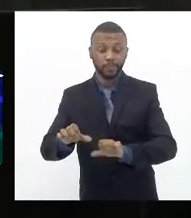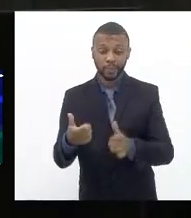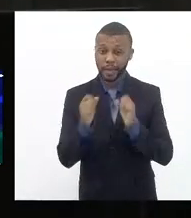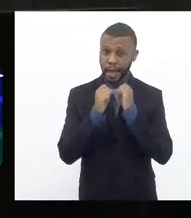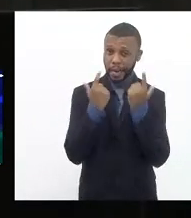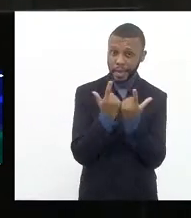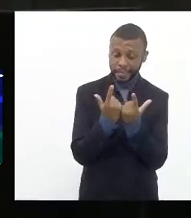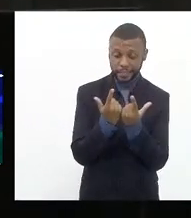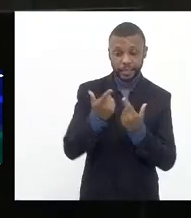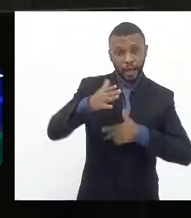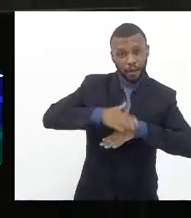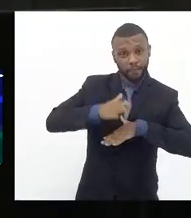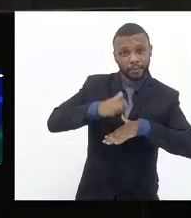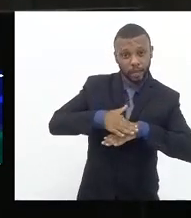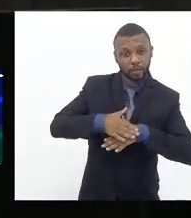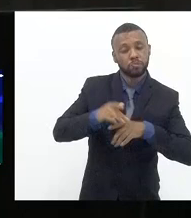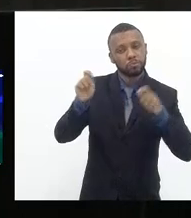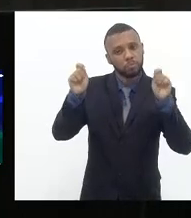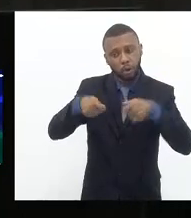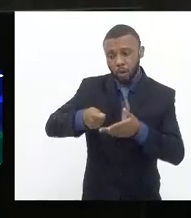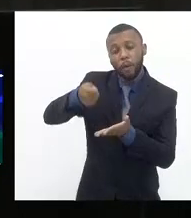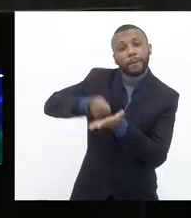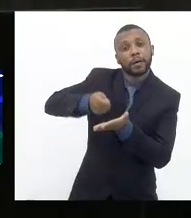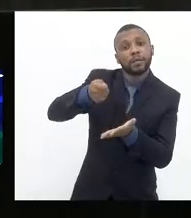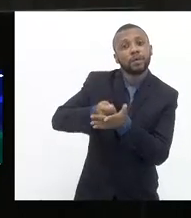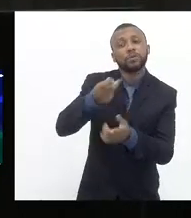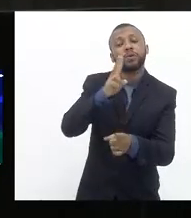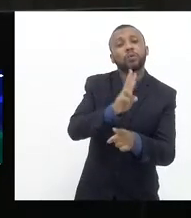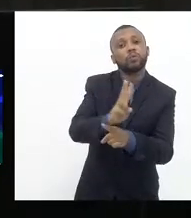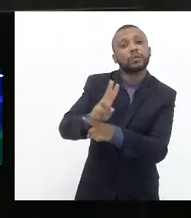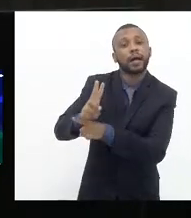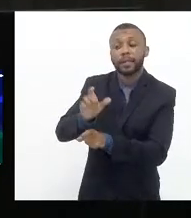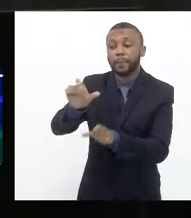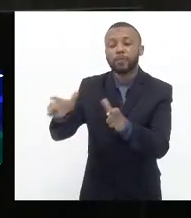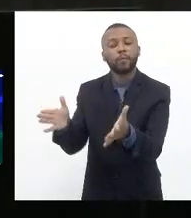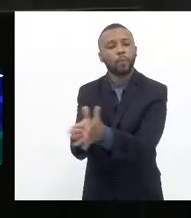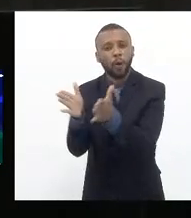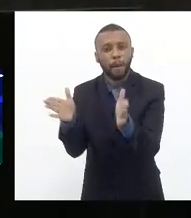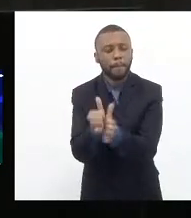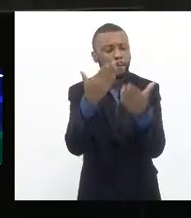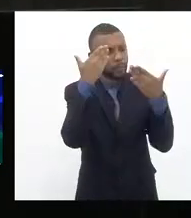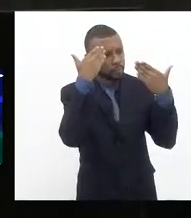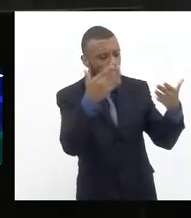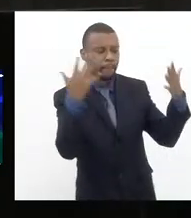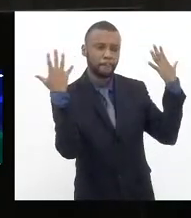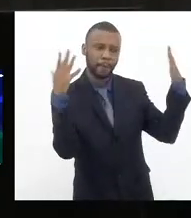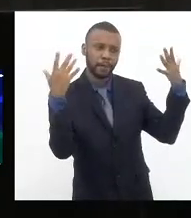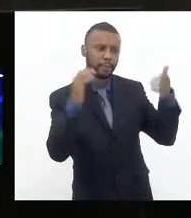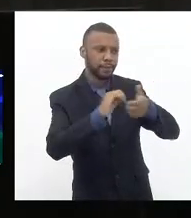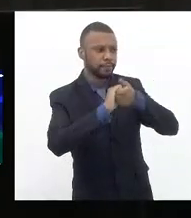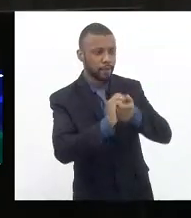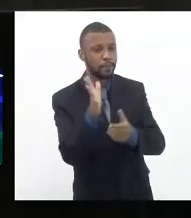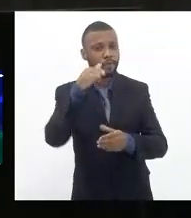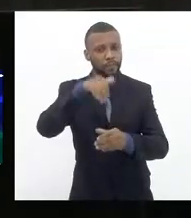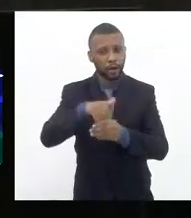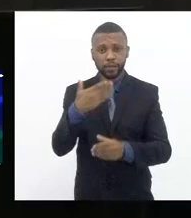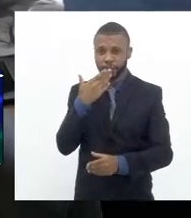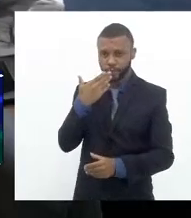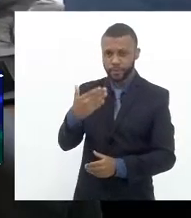de que a sua obrigação de cuidar dos mais carentes. Muito obrigado e parabéns pelo seu projeto. Meu voto é